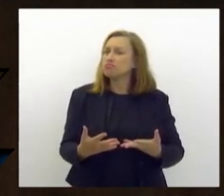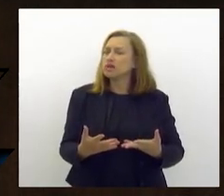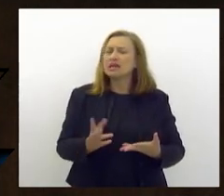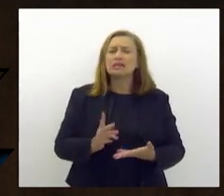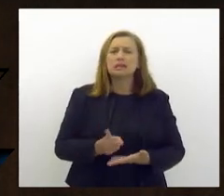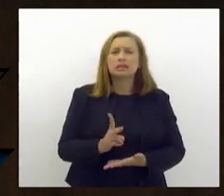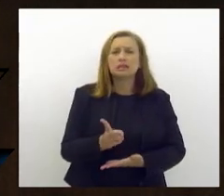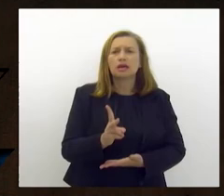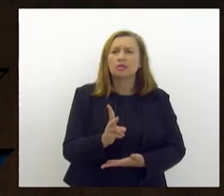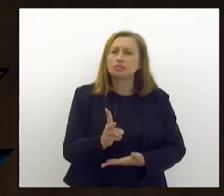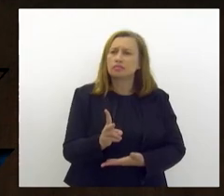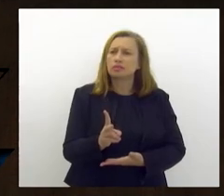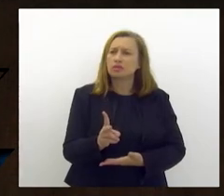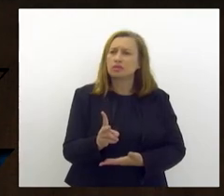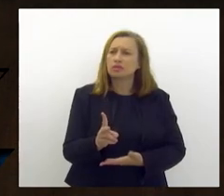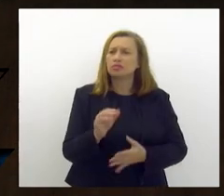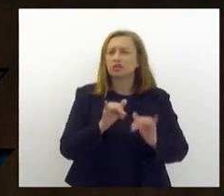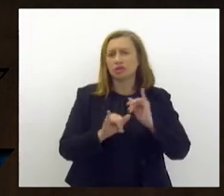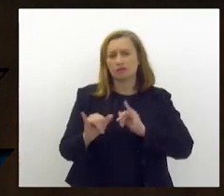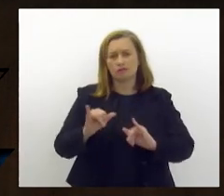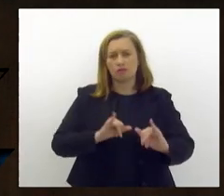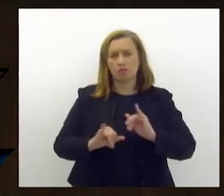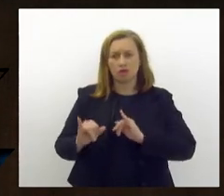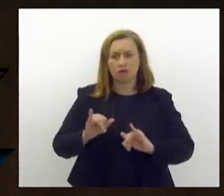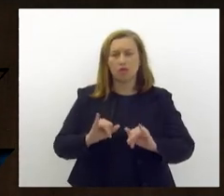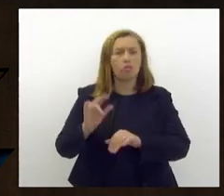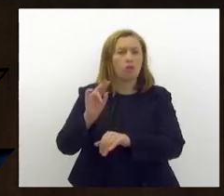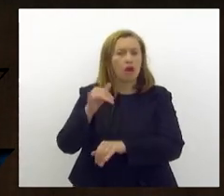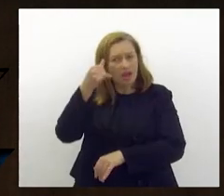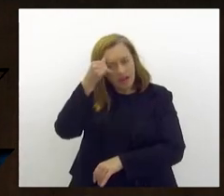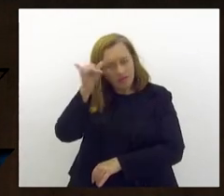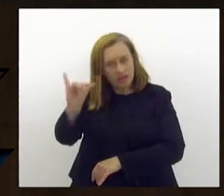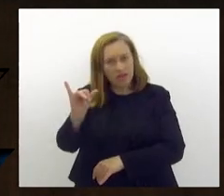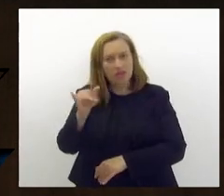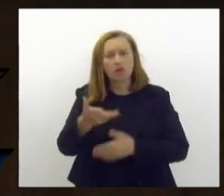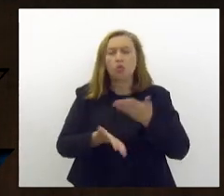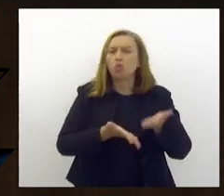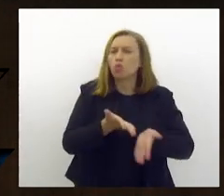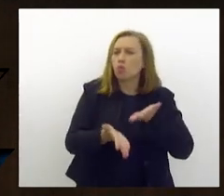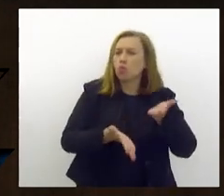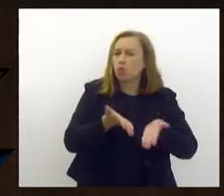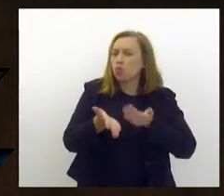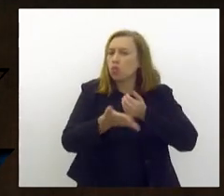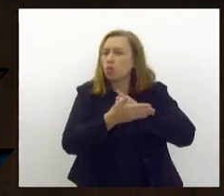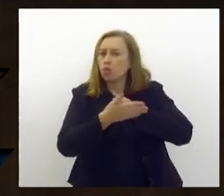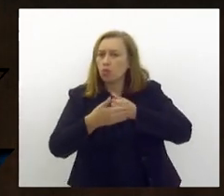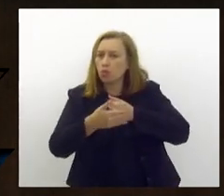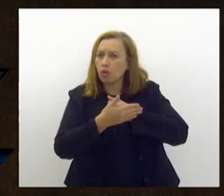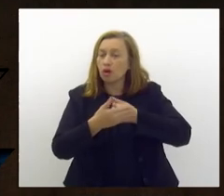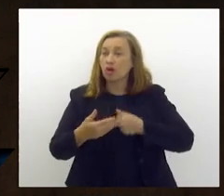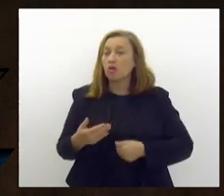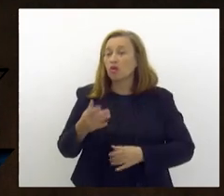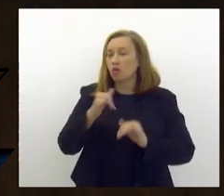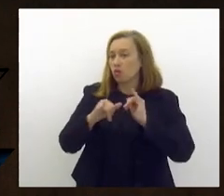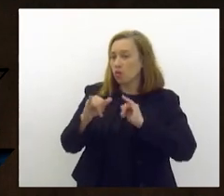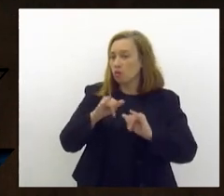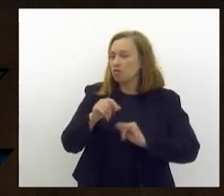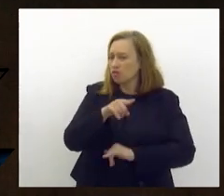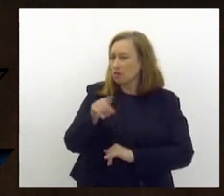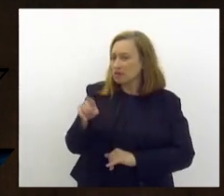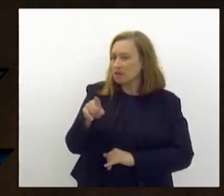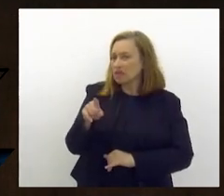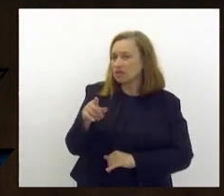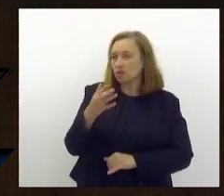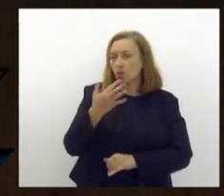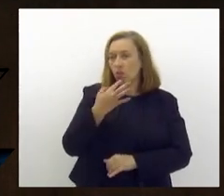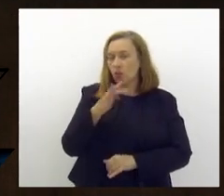sempre a informação, a prevenção e o cuidado e o carinho. Vou dar uma informação que vocês talvez não